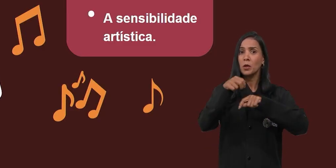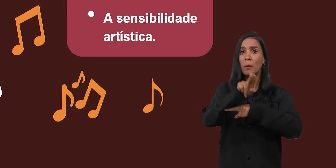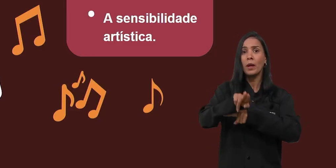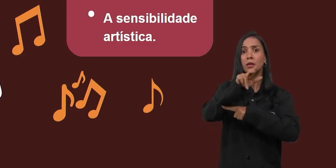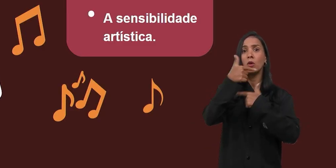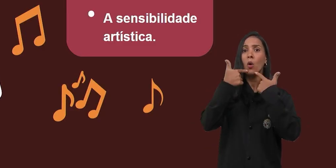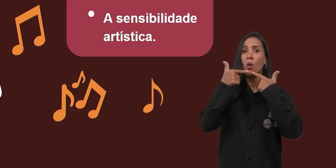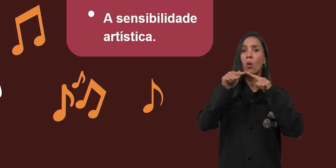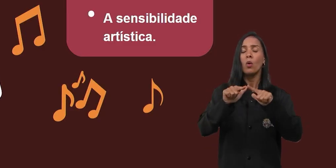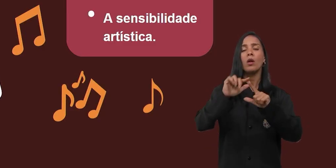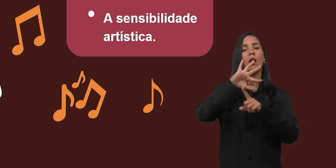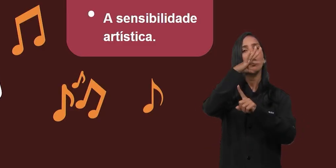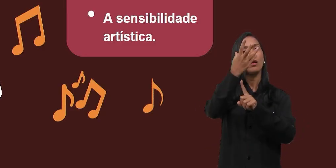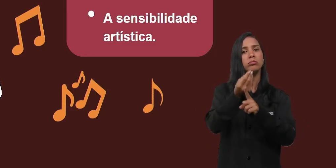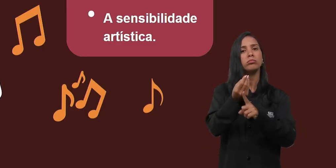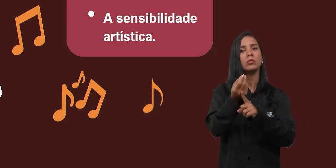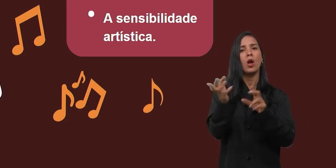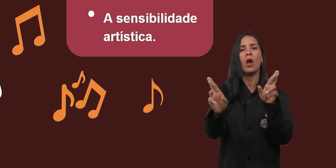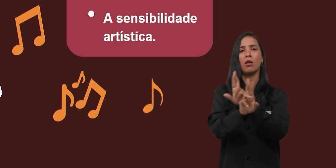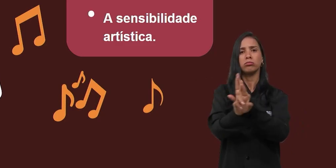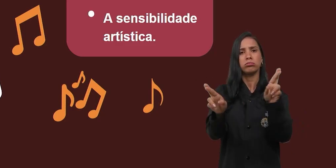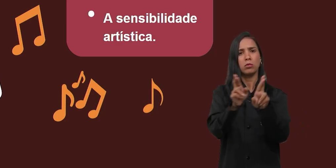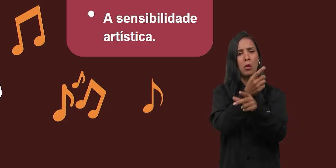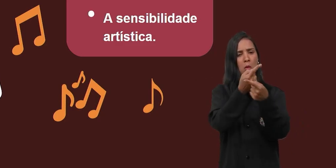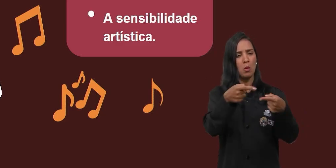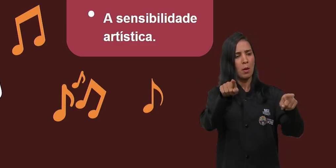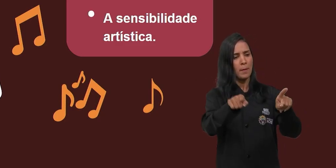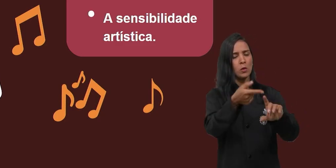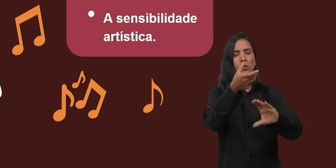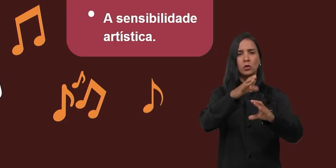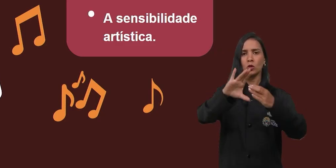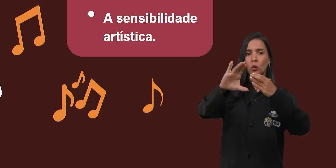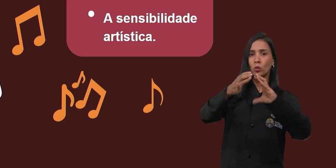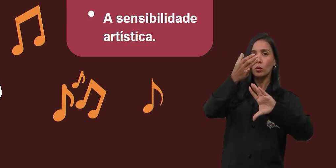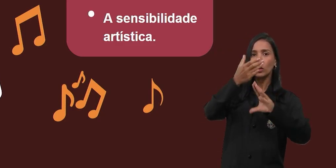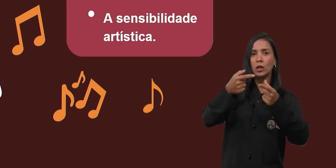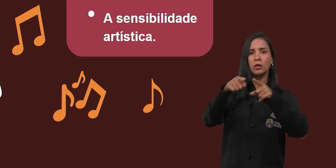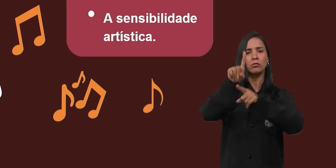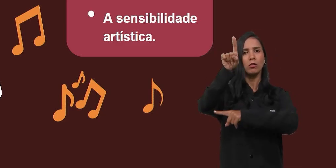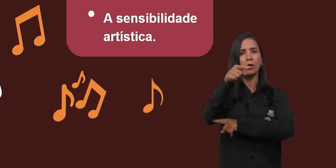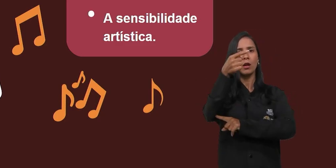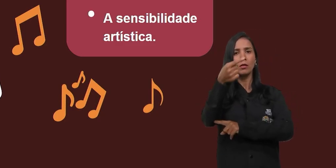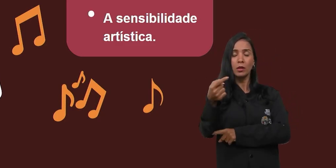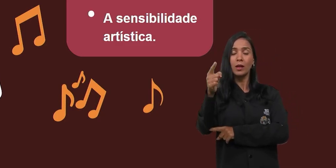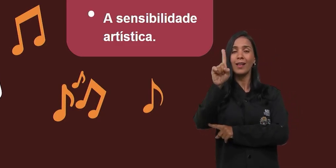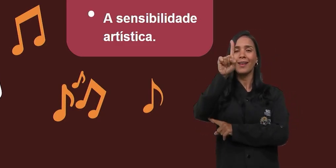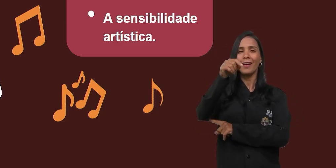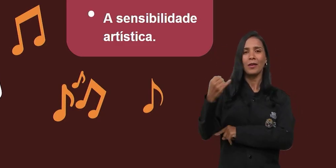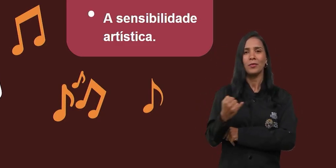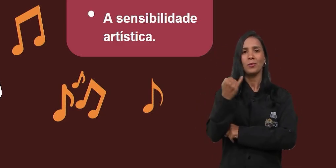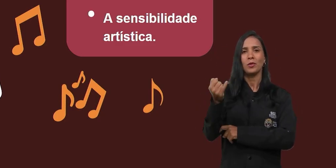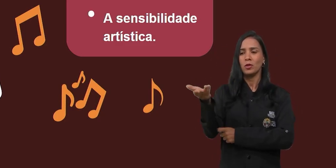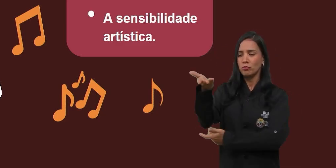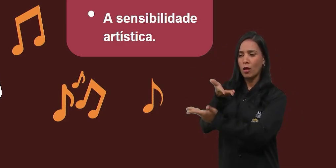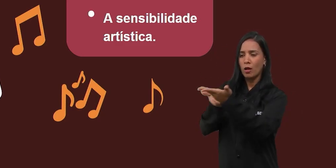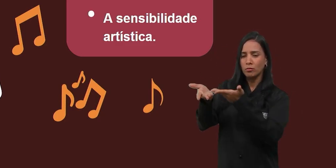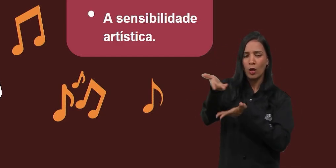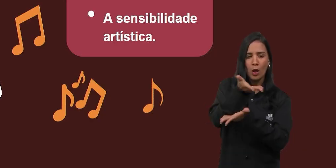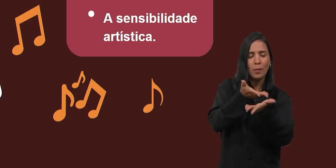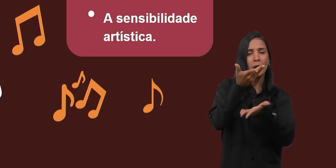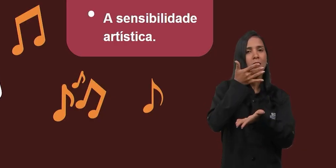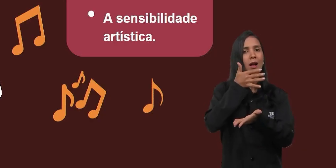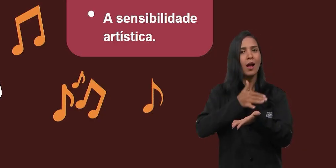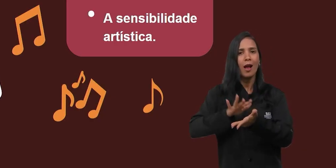linguagem artística da música, do canto, da orquestra, para poder socializar com essas